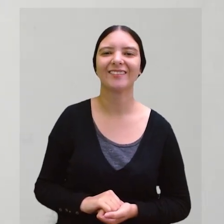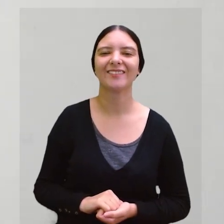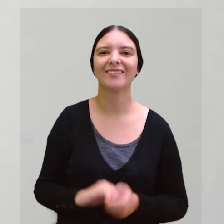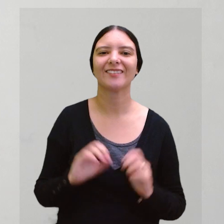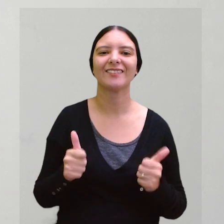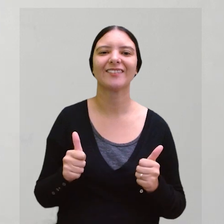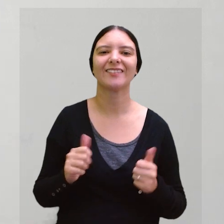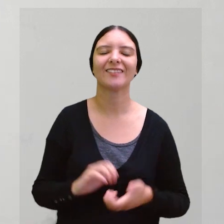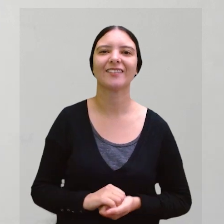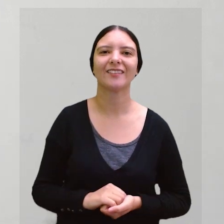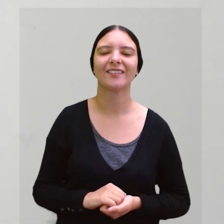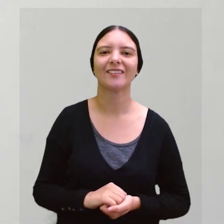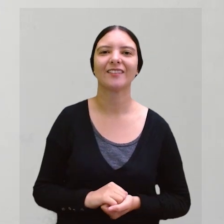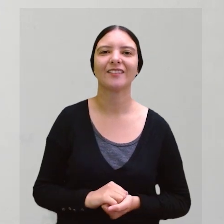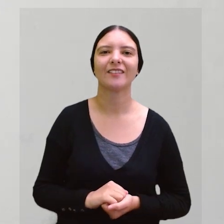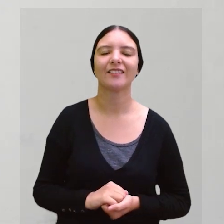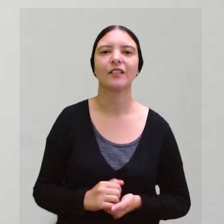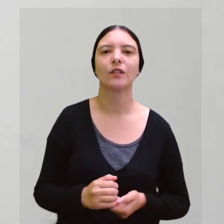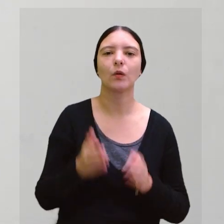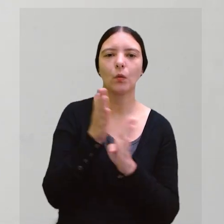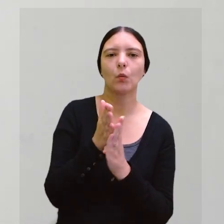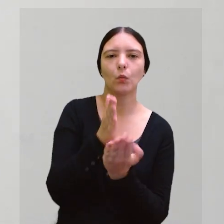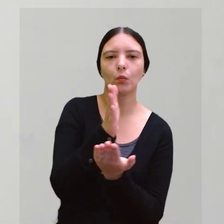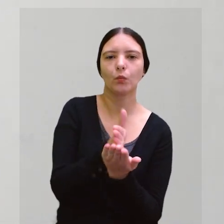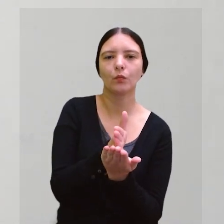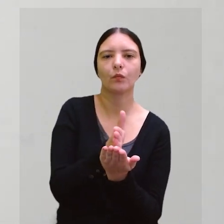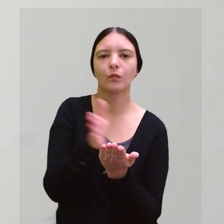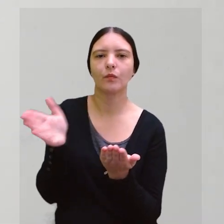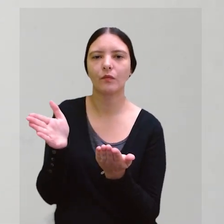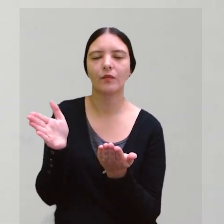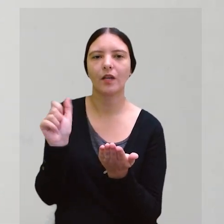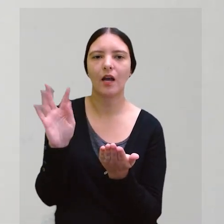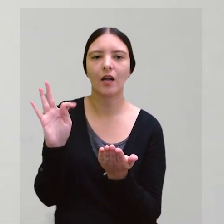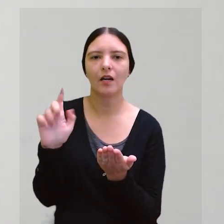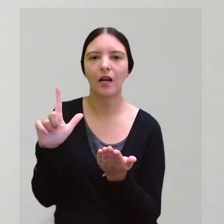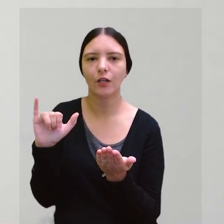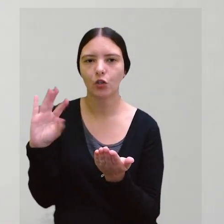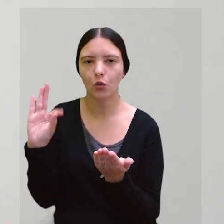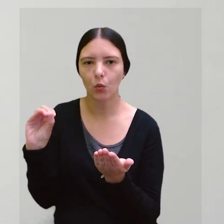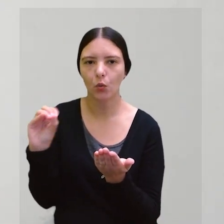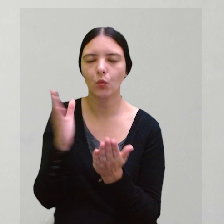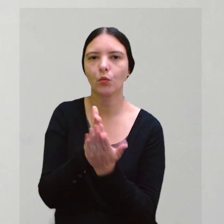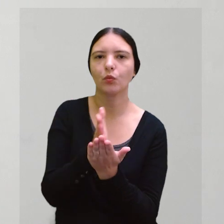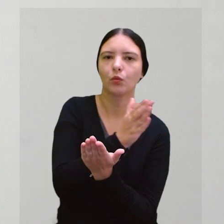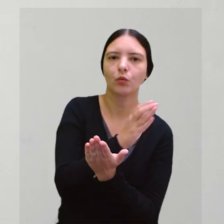Tá bom. Bom, vamos fazer assim. Um lado, o pessoal vai cantar o hino do Atlético e depois canta o hino do Cruzeiro. Tudo